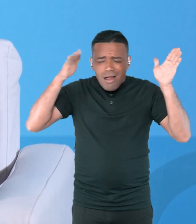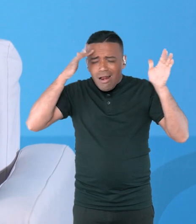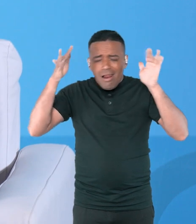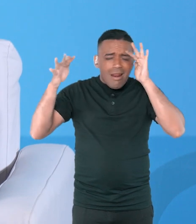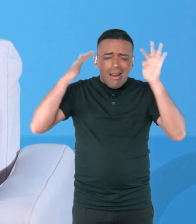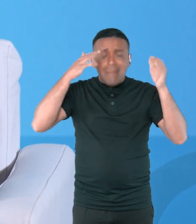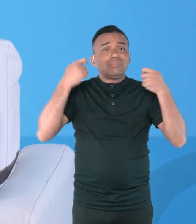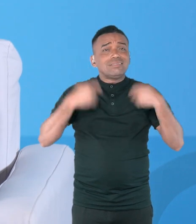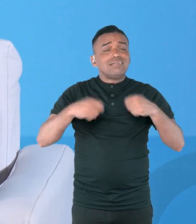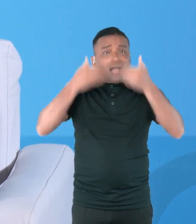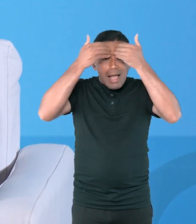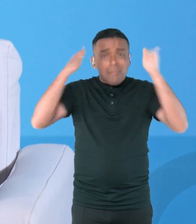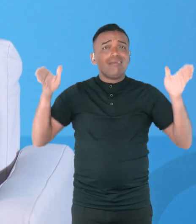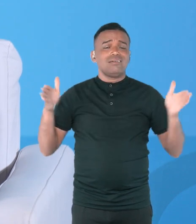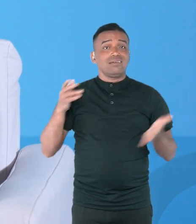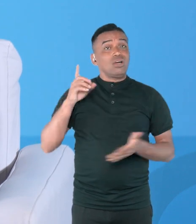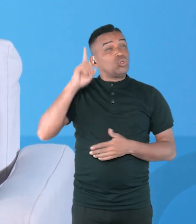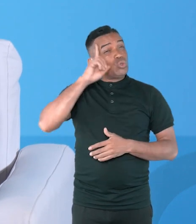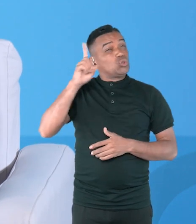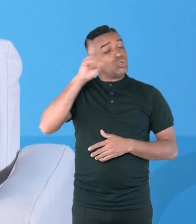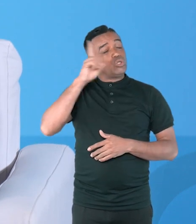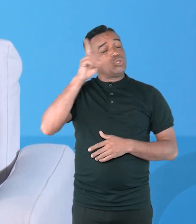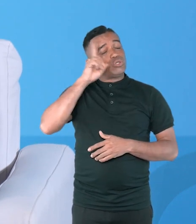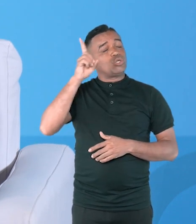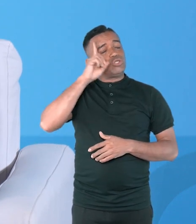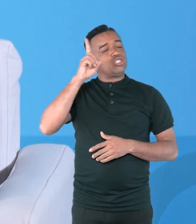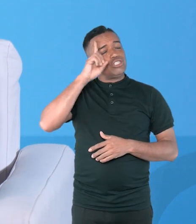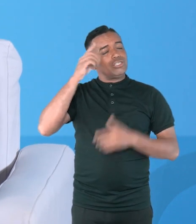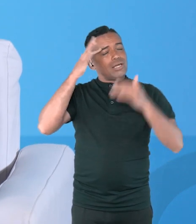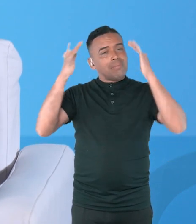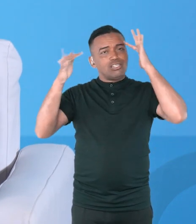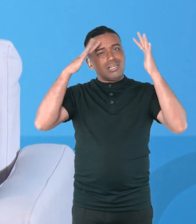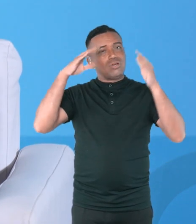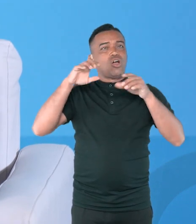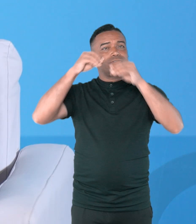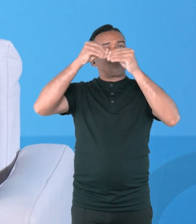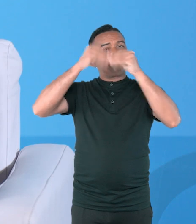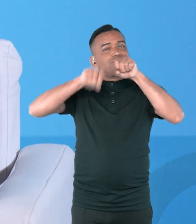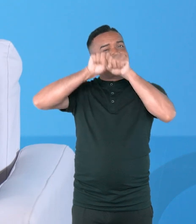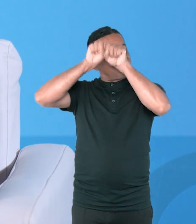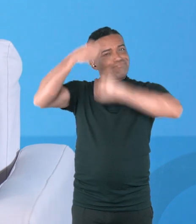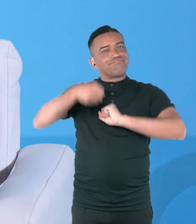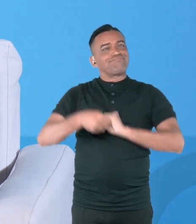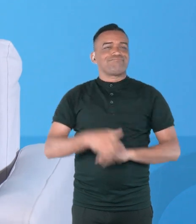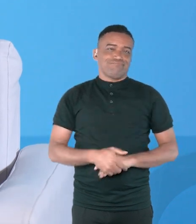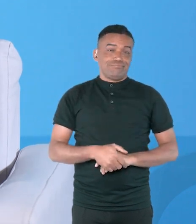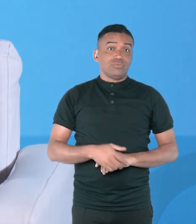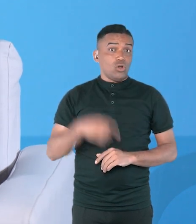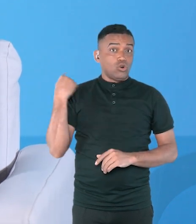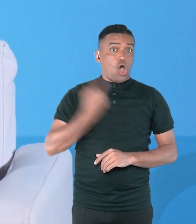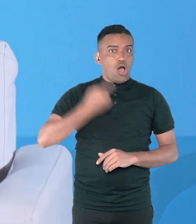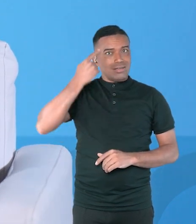para a imaginação, porque a gente está todo dia com a nossa imaginação sendo destreinada. E a